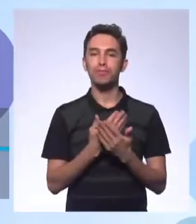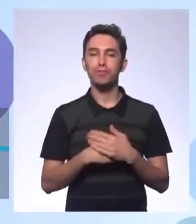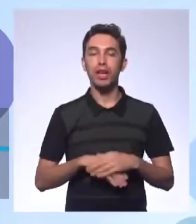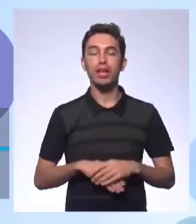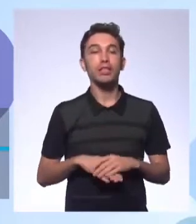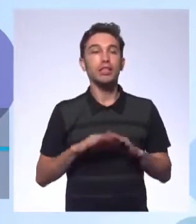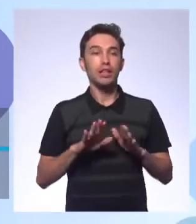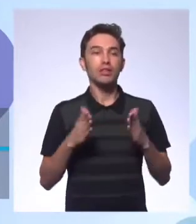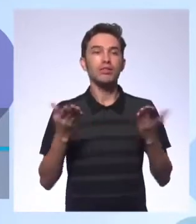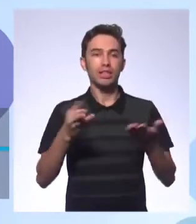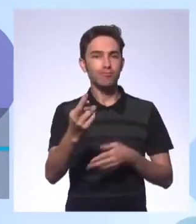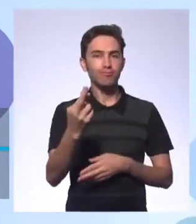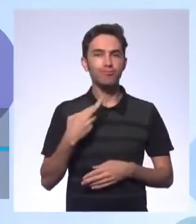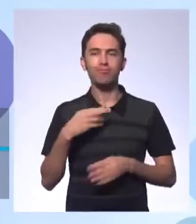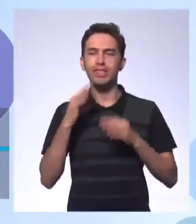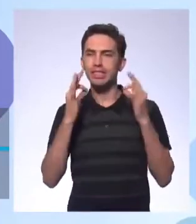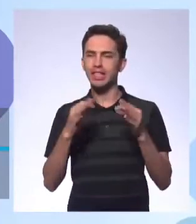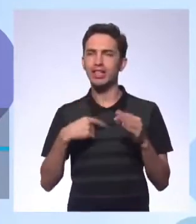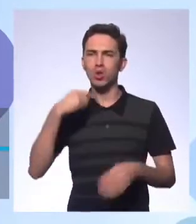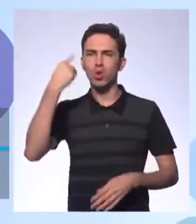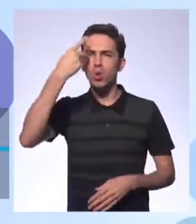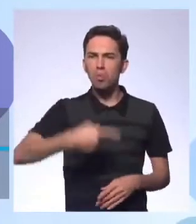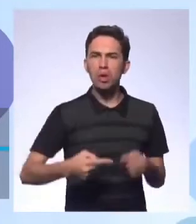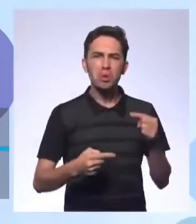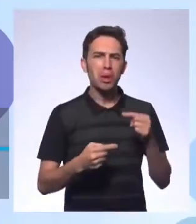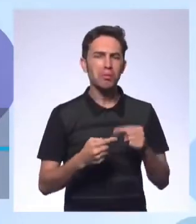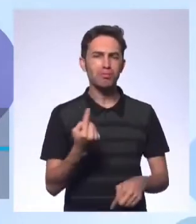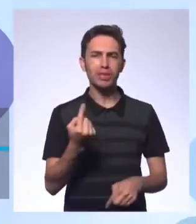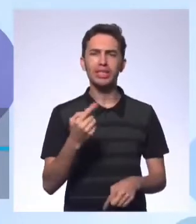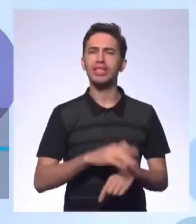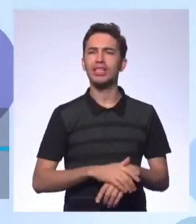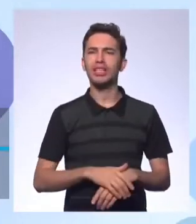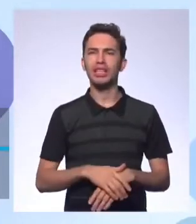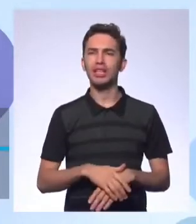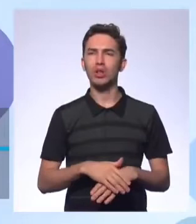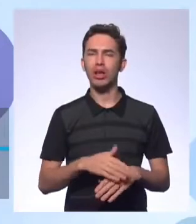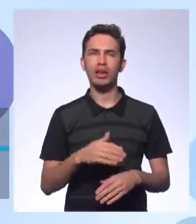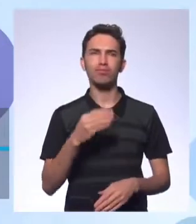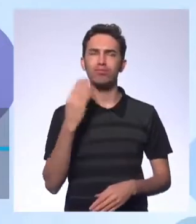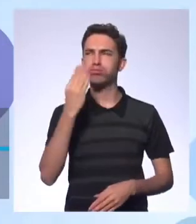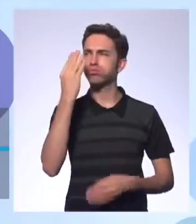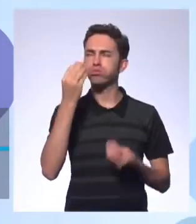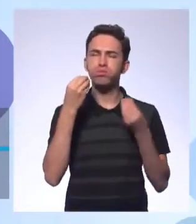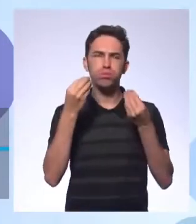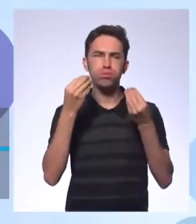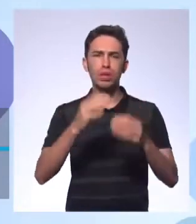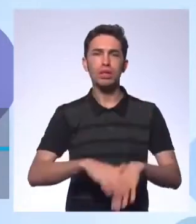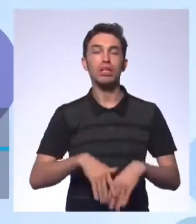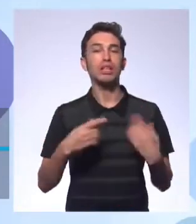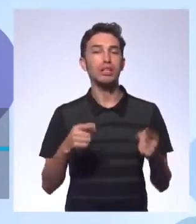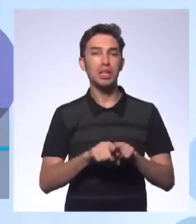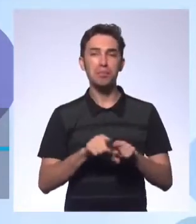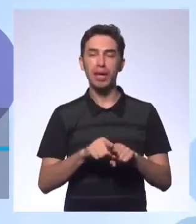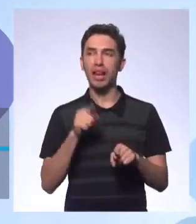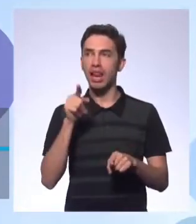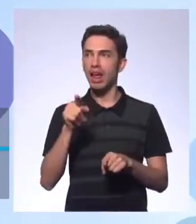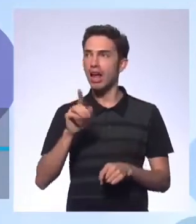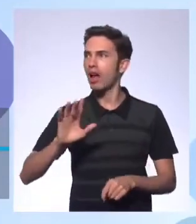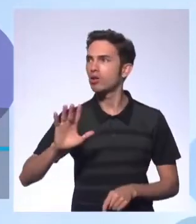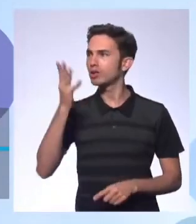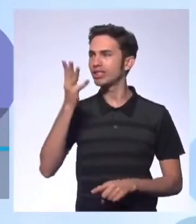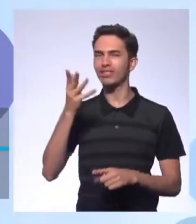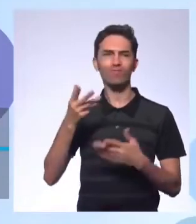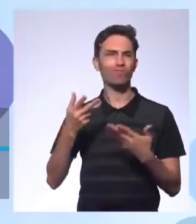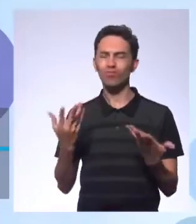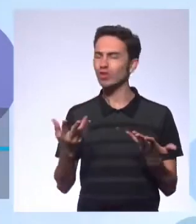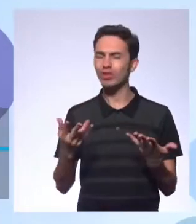corretamente a resposta, desumano, absurdo, nunca deveria ter acontecido, e por essa razão, já que ocorreu